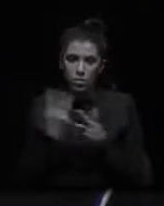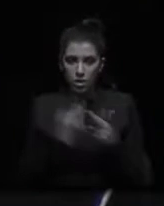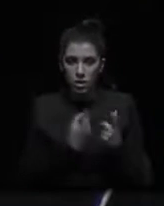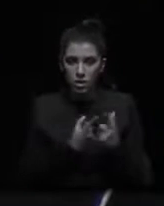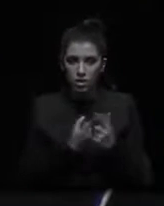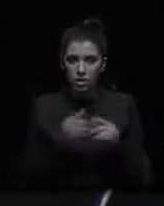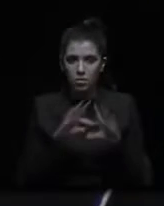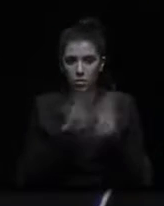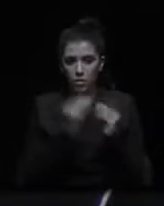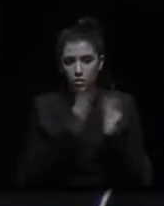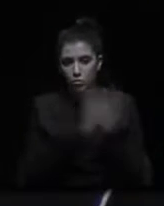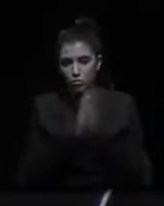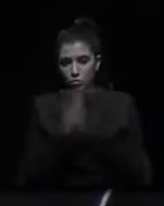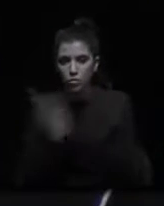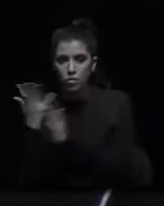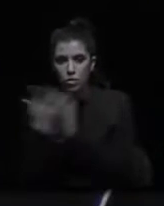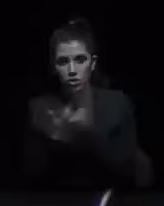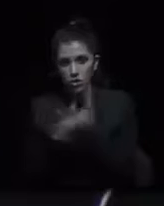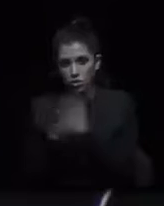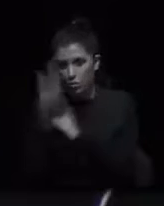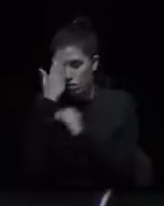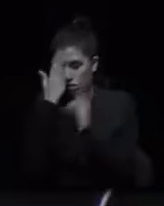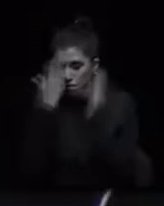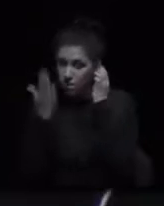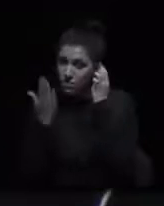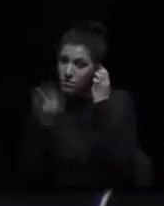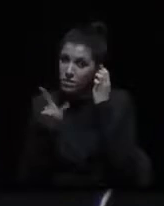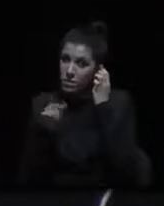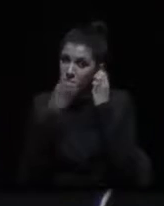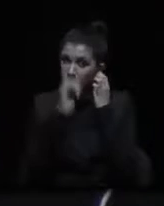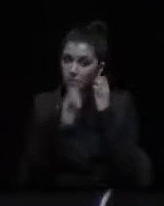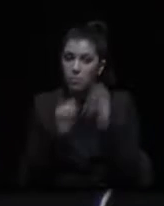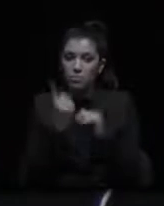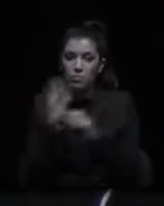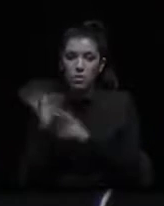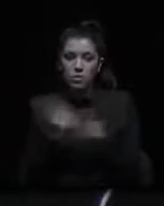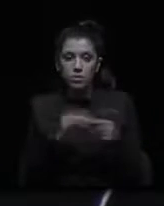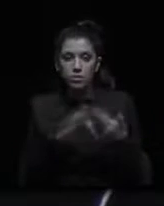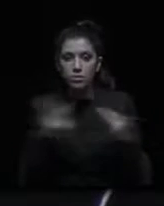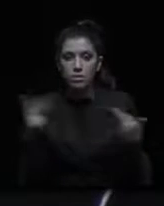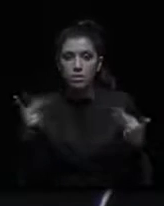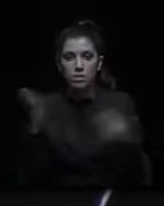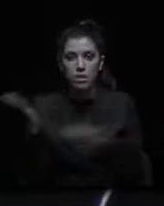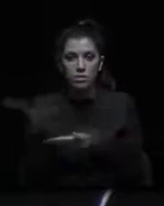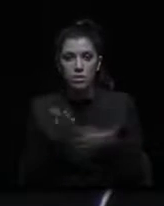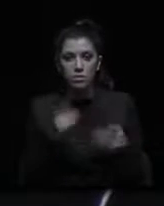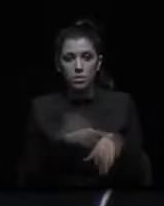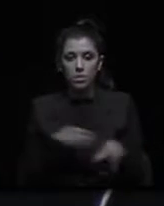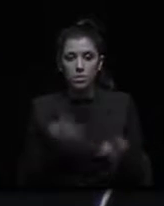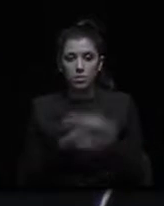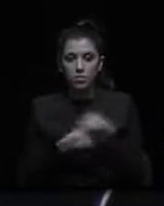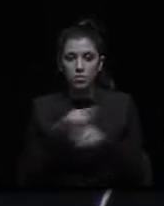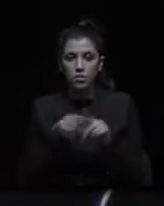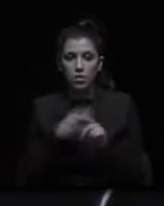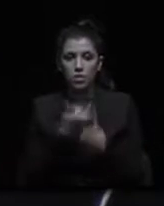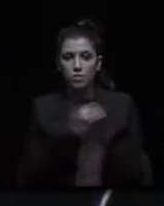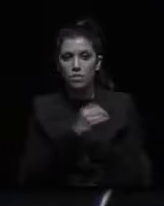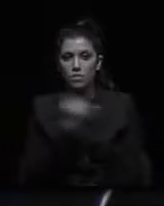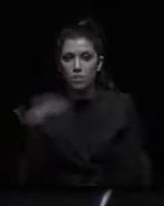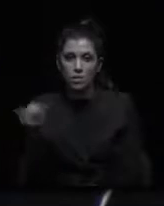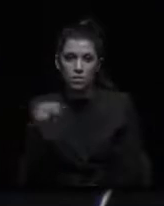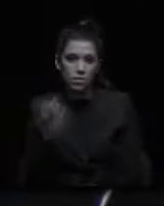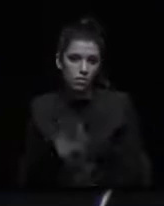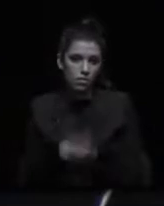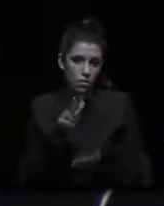respectiva coleta líquida das deduções previstas. Lembremos que no primeiro orçamento municipal apresentado pelos Novos Tempos para 2022,